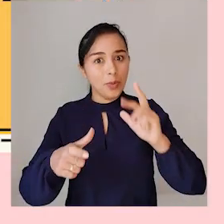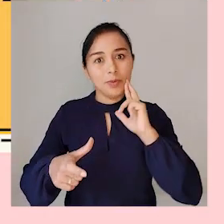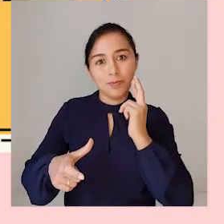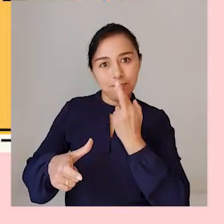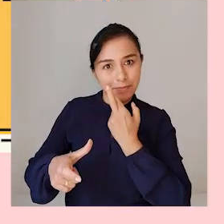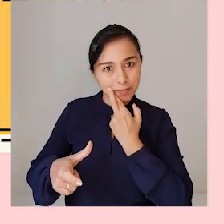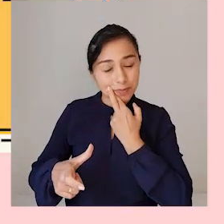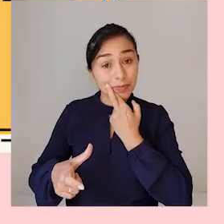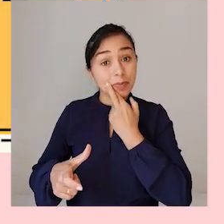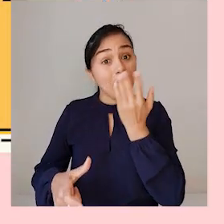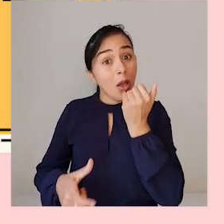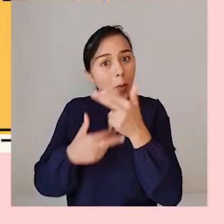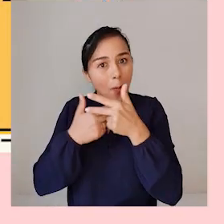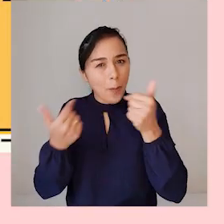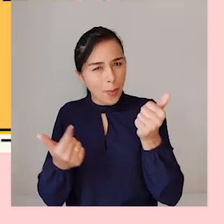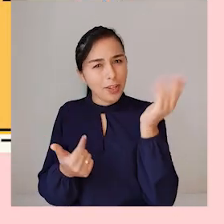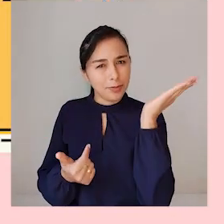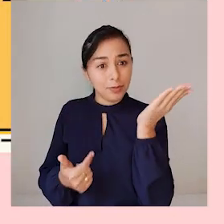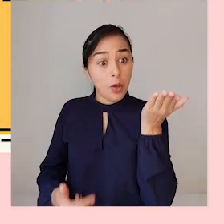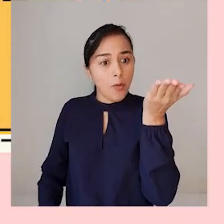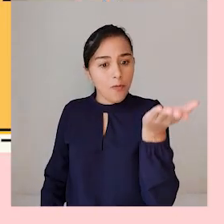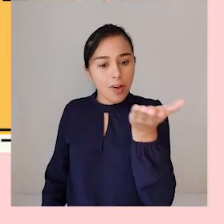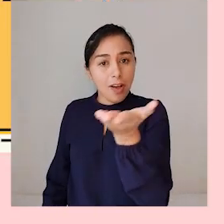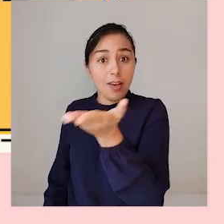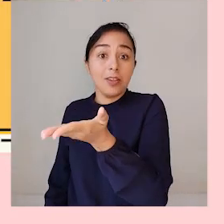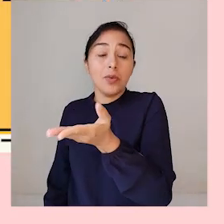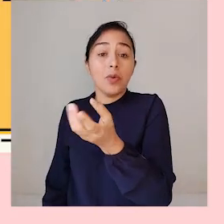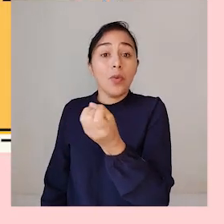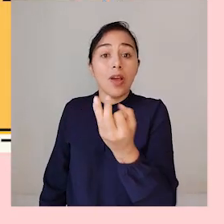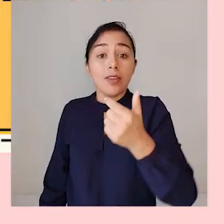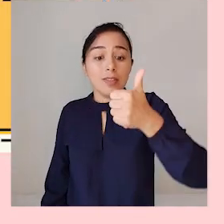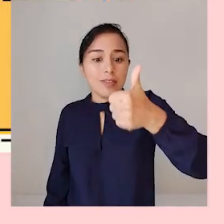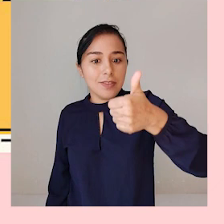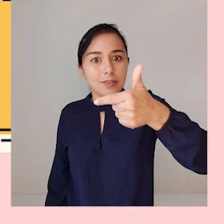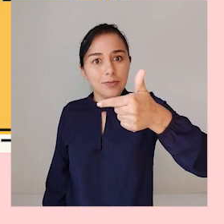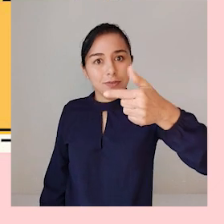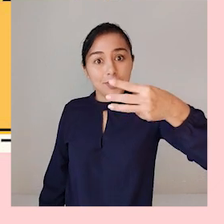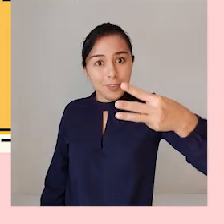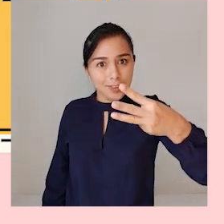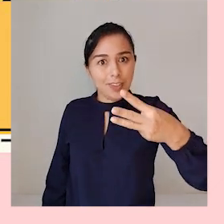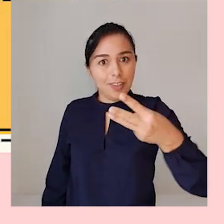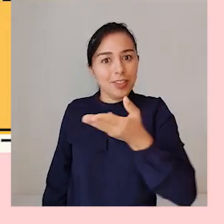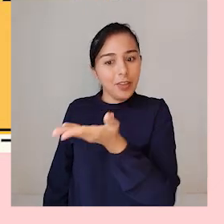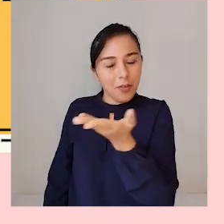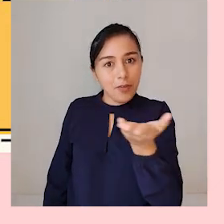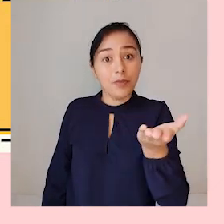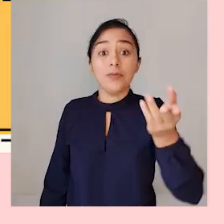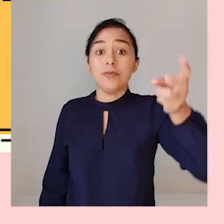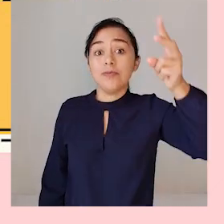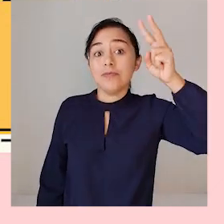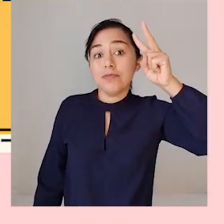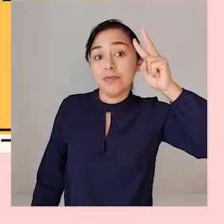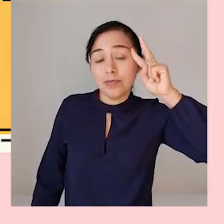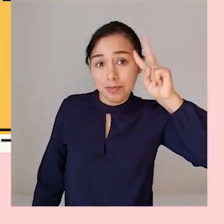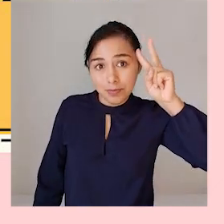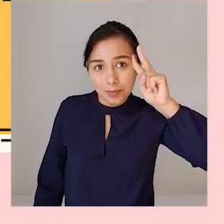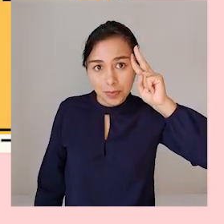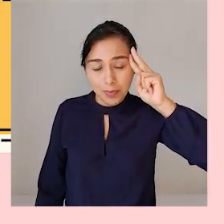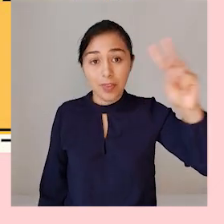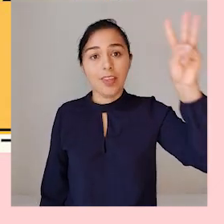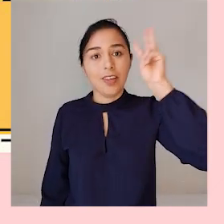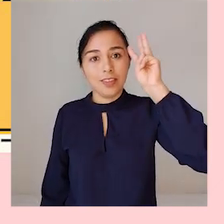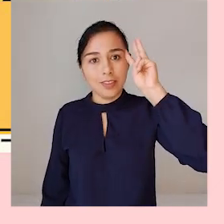um restaurante foram servidas 123 refeições na segunda-feira, 251 refeições